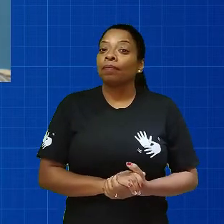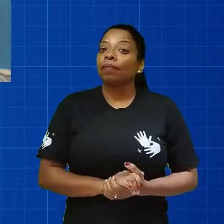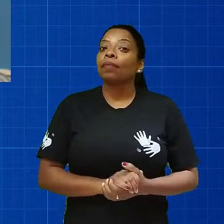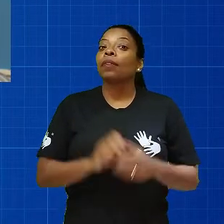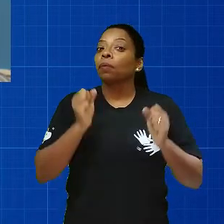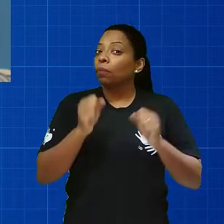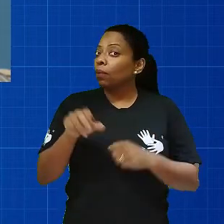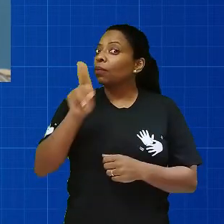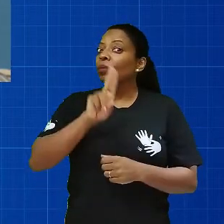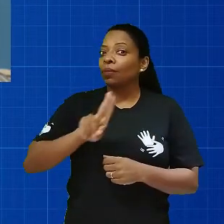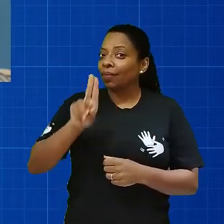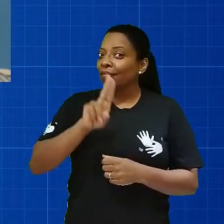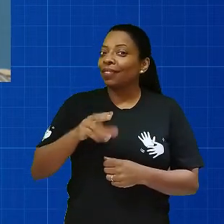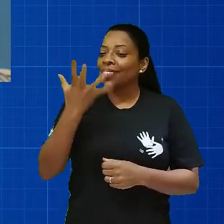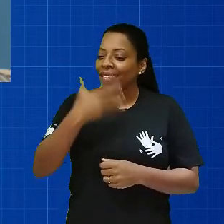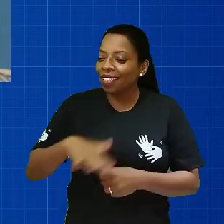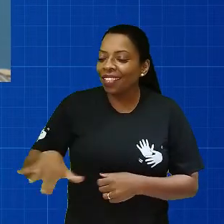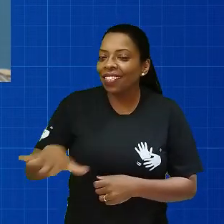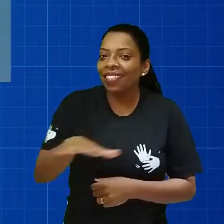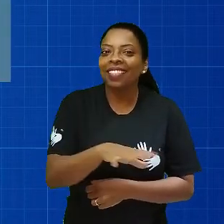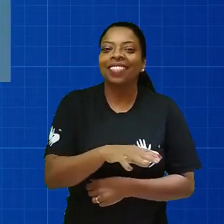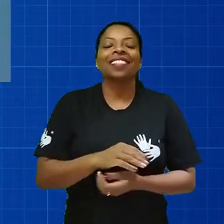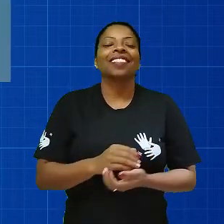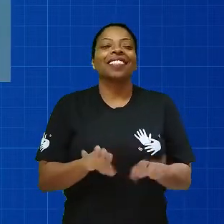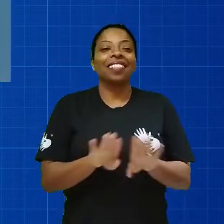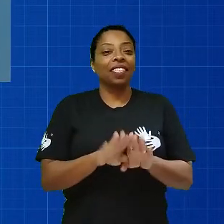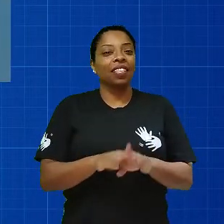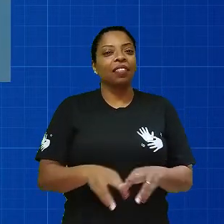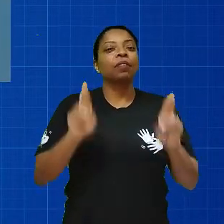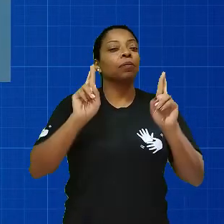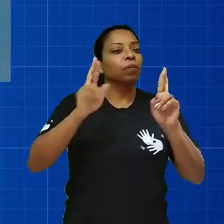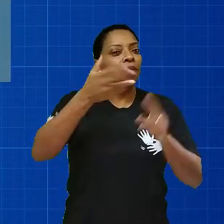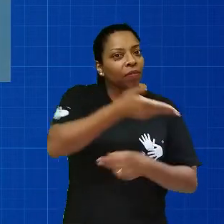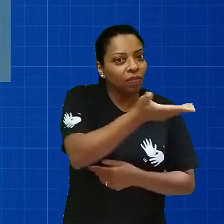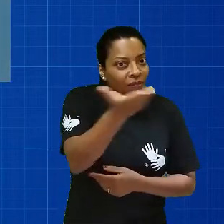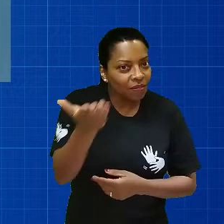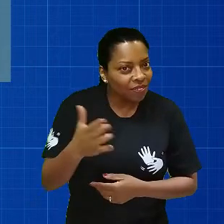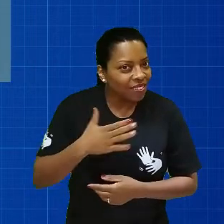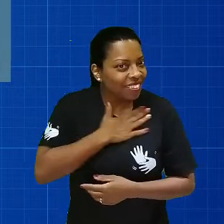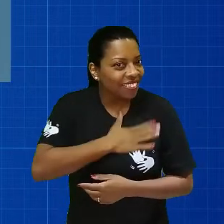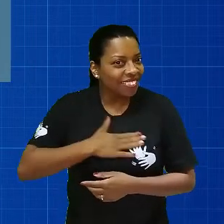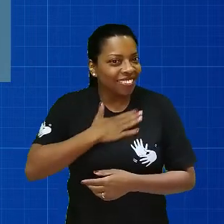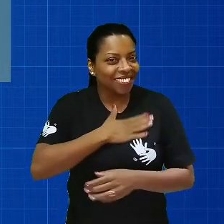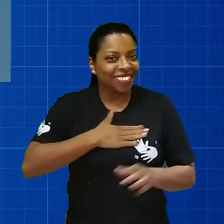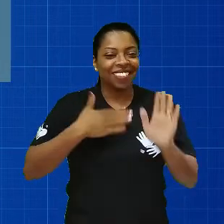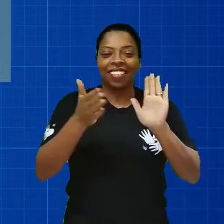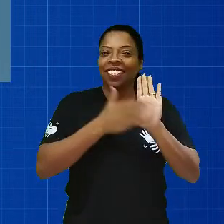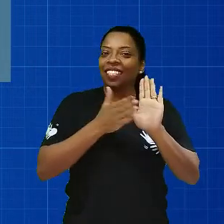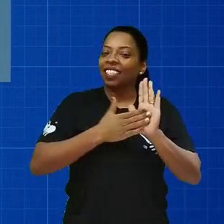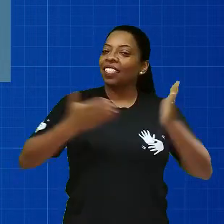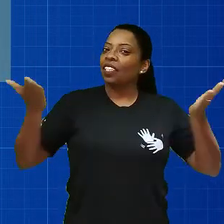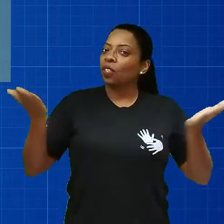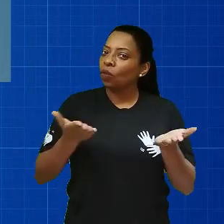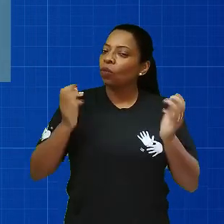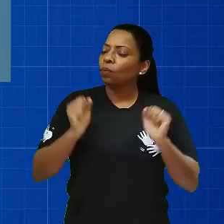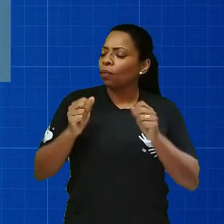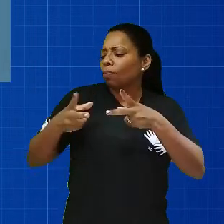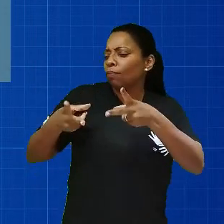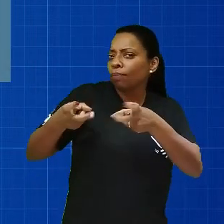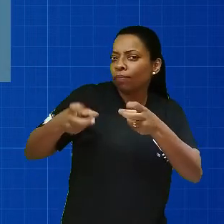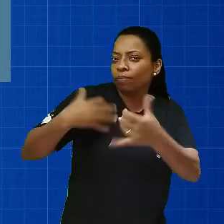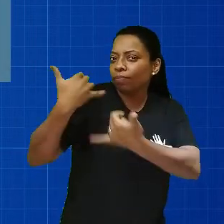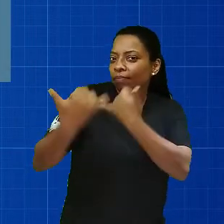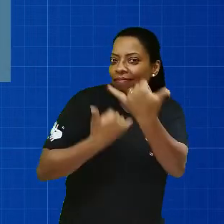Que também pode ser explorado junto com as crianças. Então, nós esperamos que vocês tenham gostado das propostas de hoje, que vocês consigam